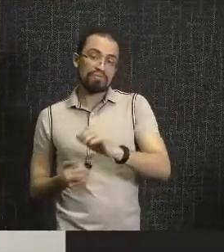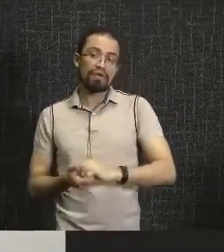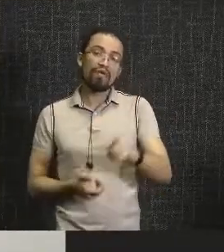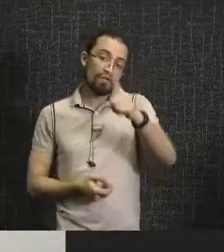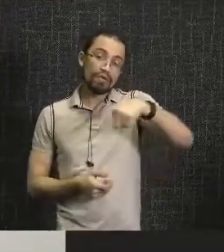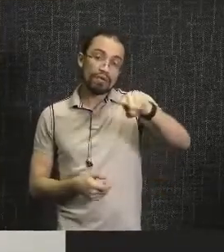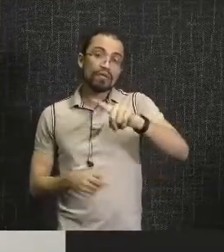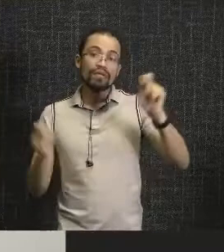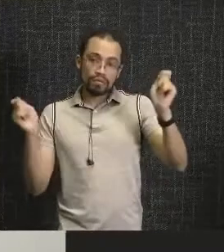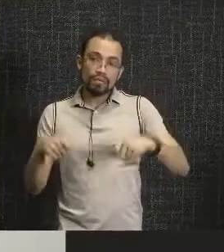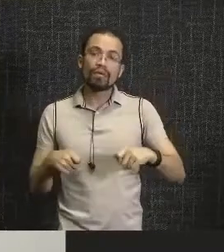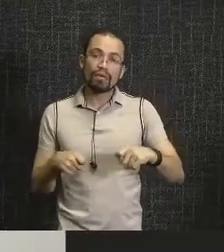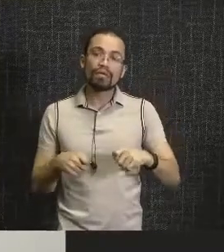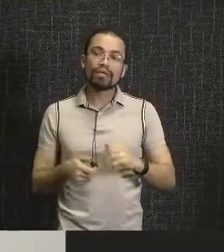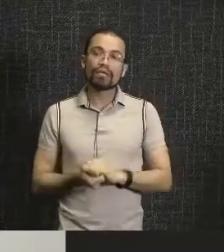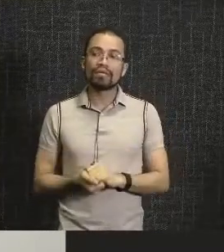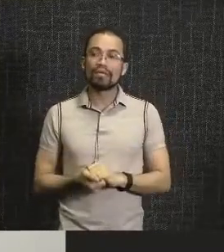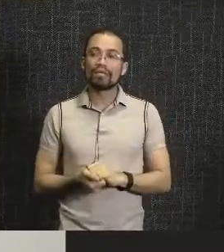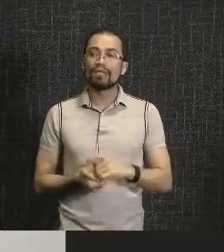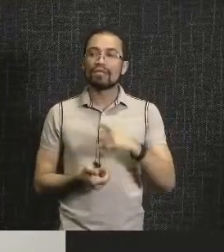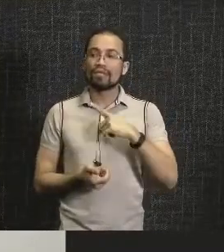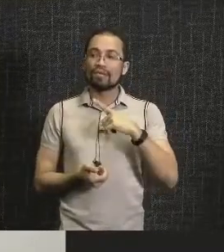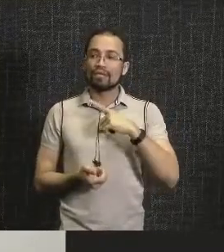pode contar com